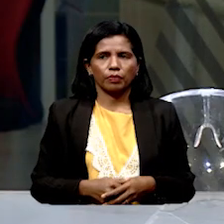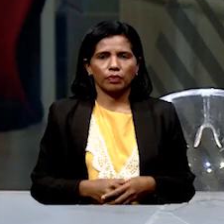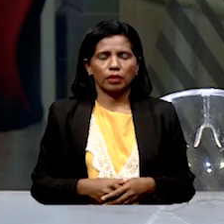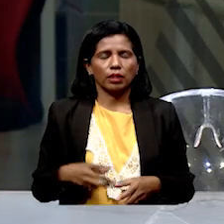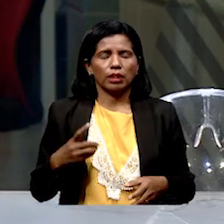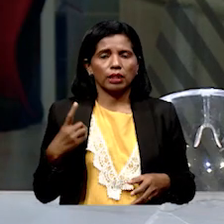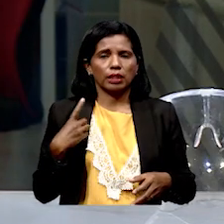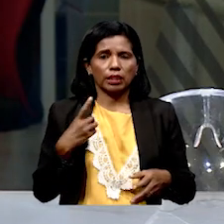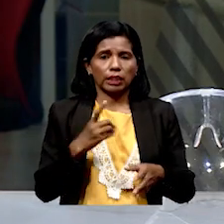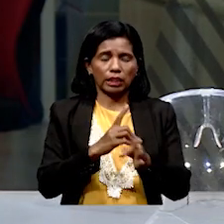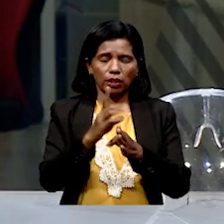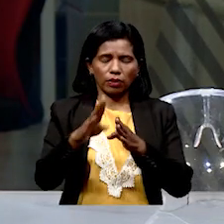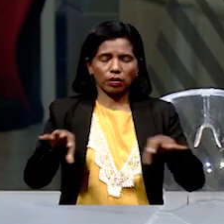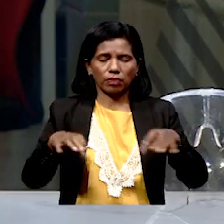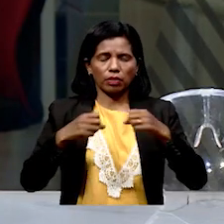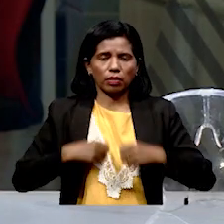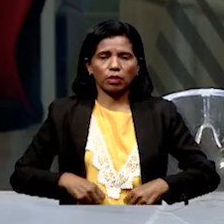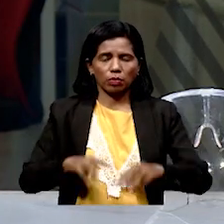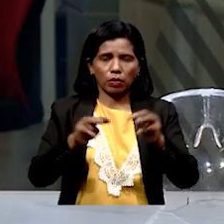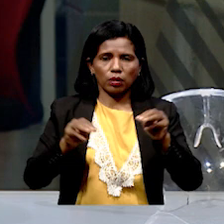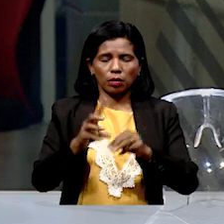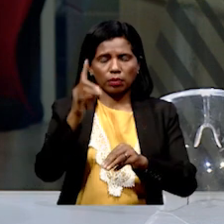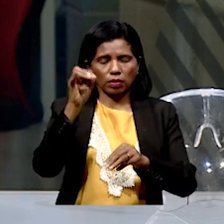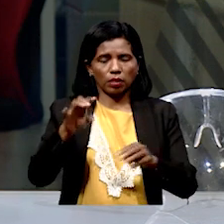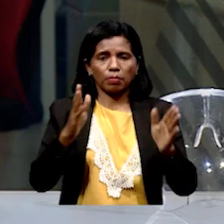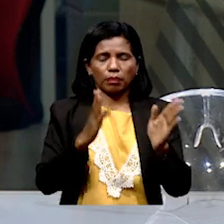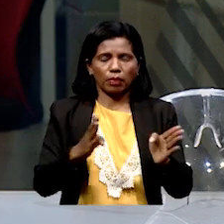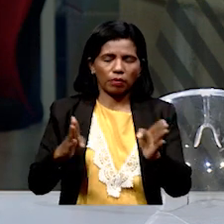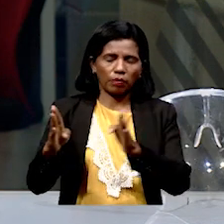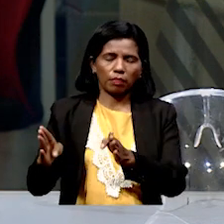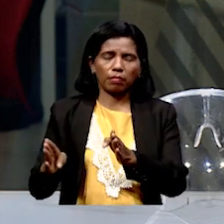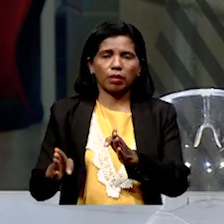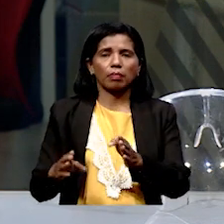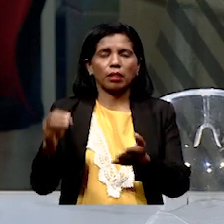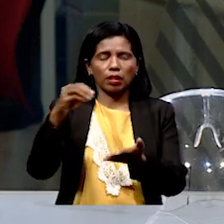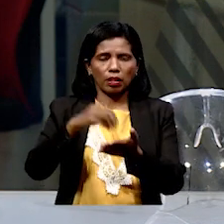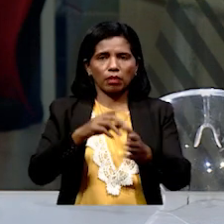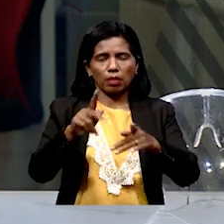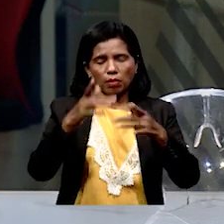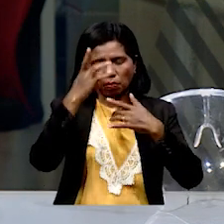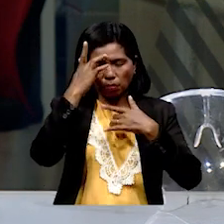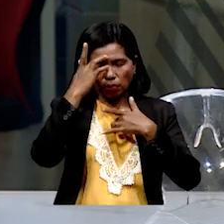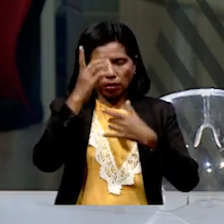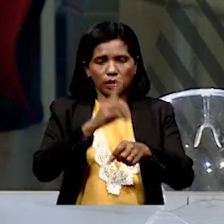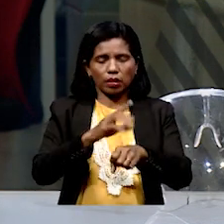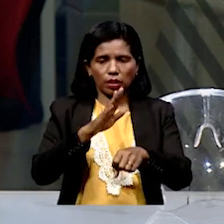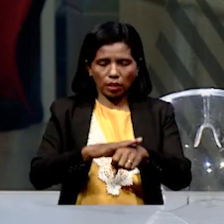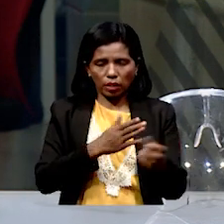Diretora Serviço Saúde Município de Ili se prepara recurso nune bele coloca paciente dengue Bahia